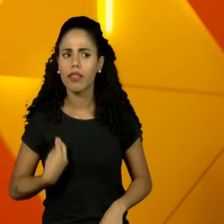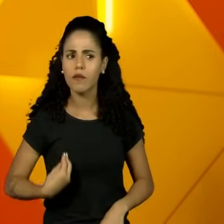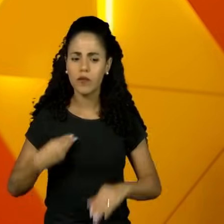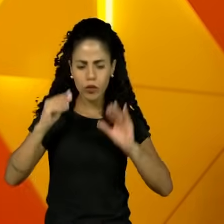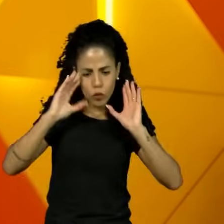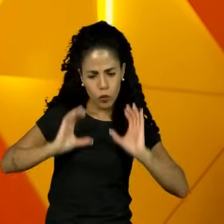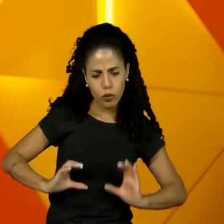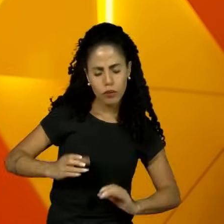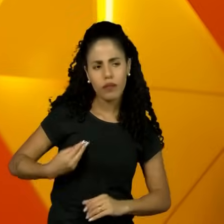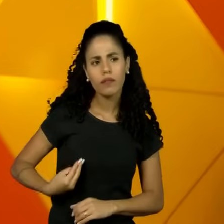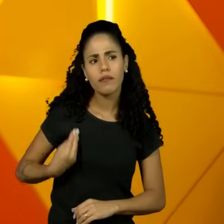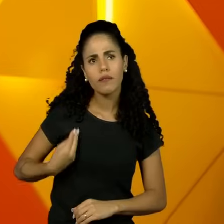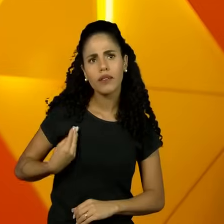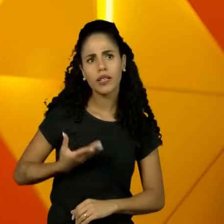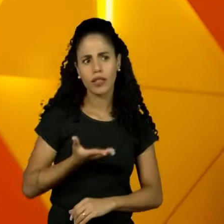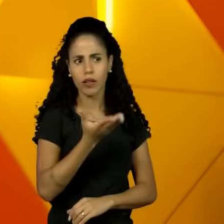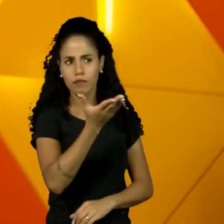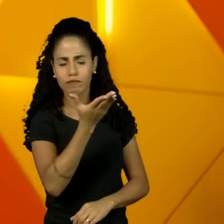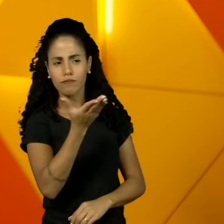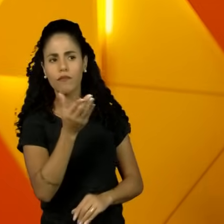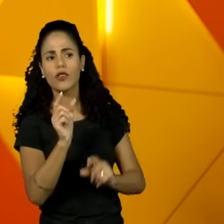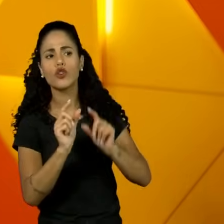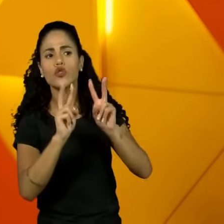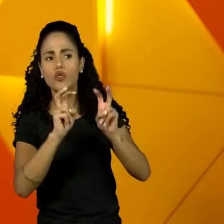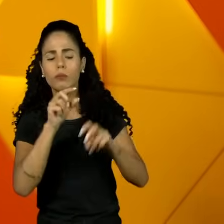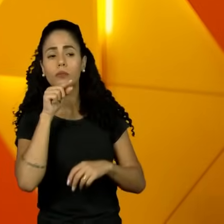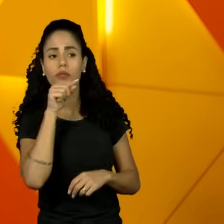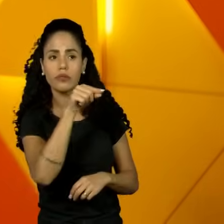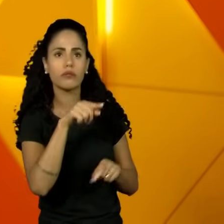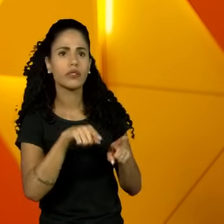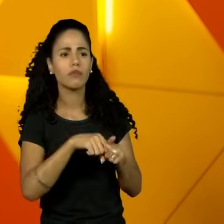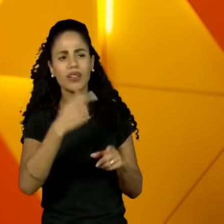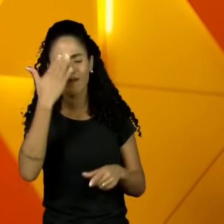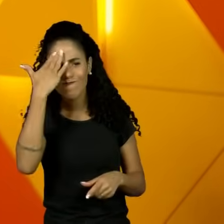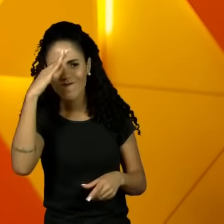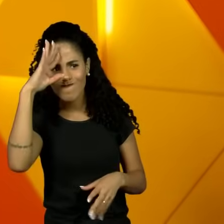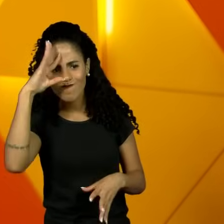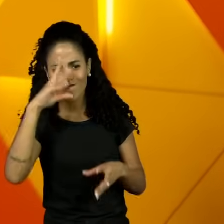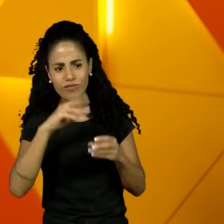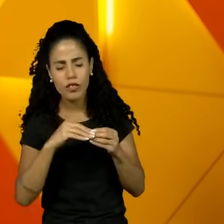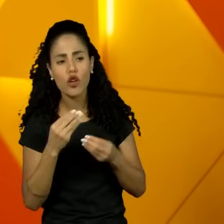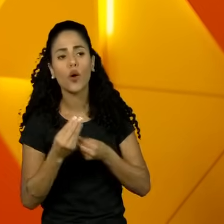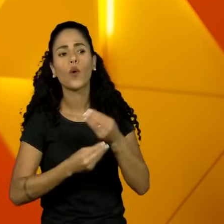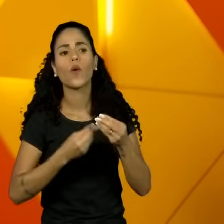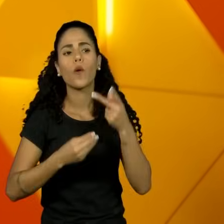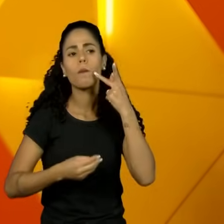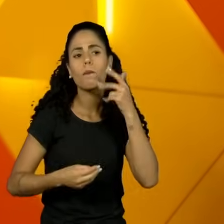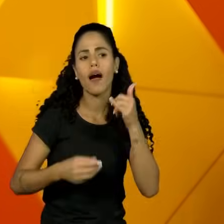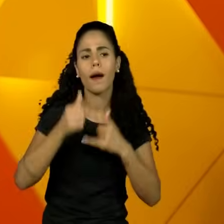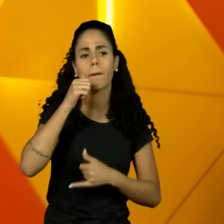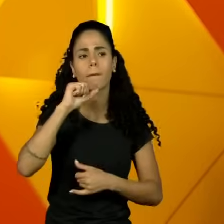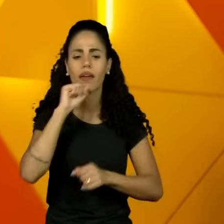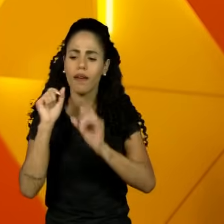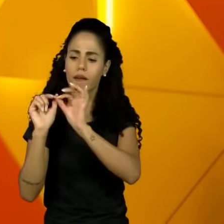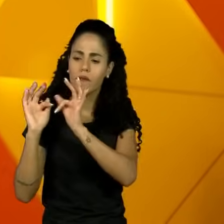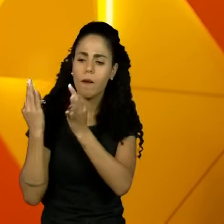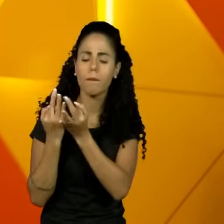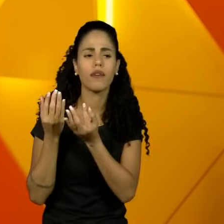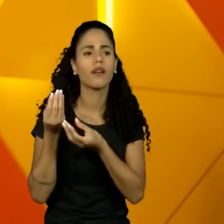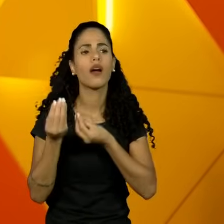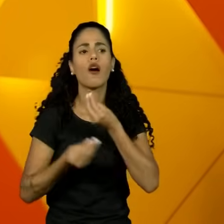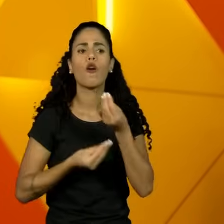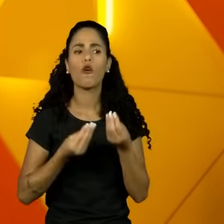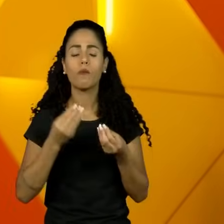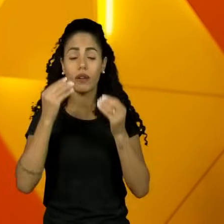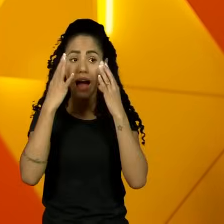comportamento deles, né? Eu queria te ouvir um pouco falar sobre isso e entender também, Renan, como é que os pais, os tutores